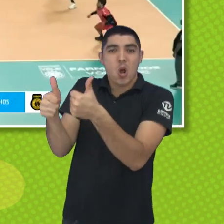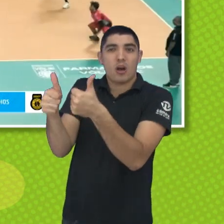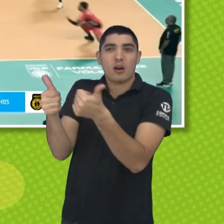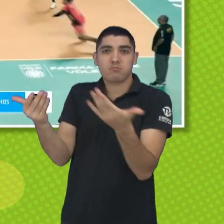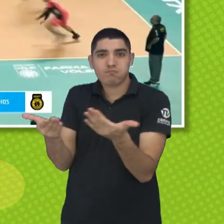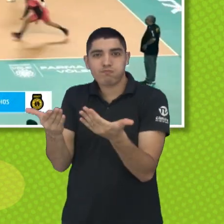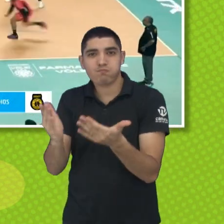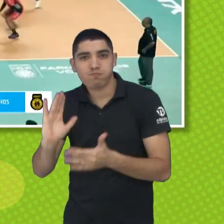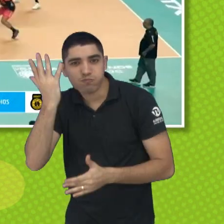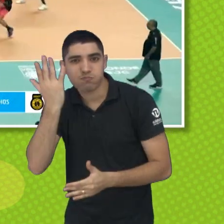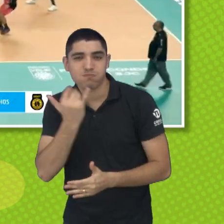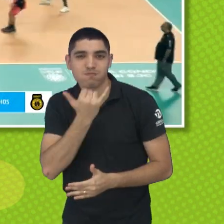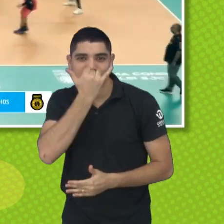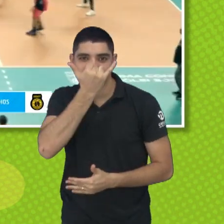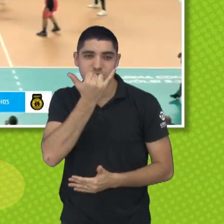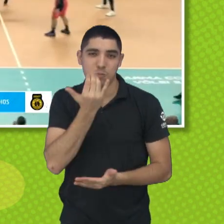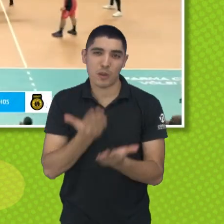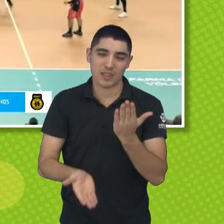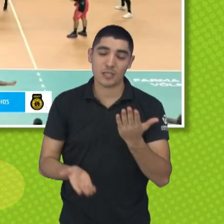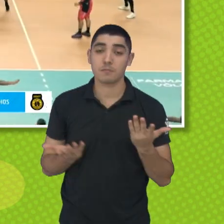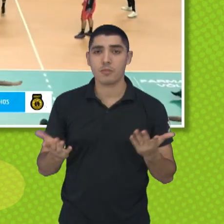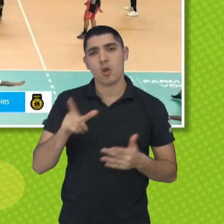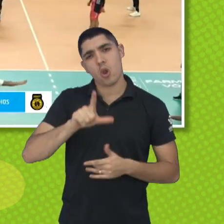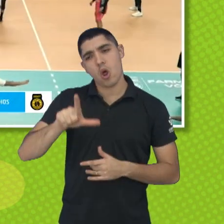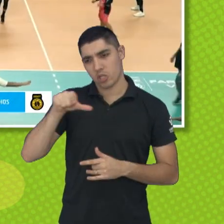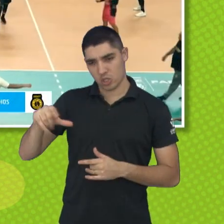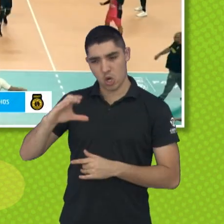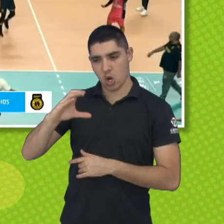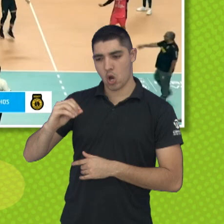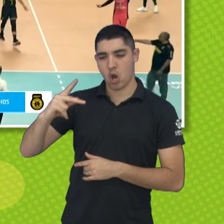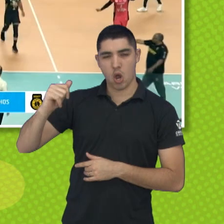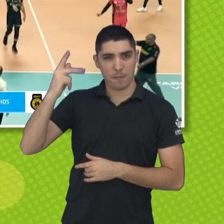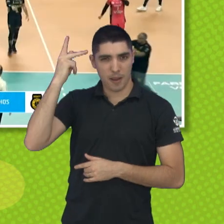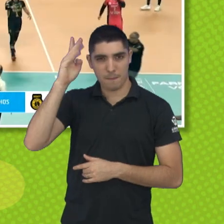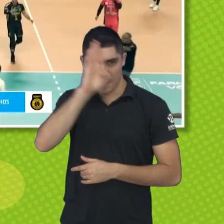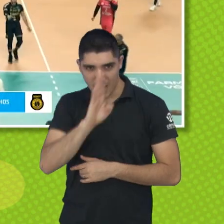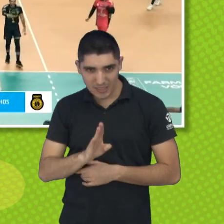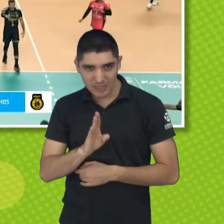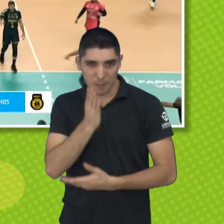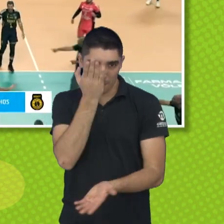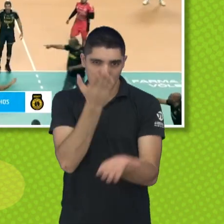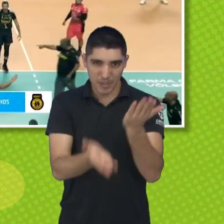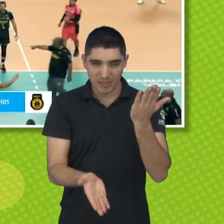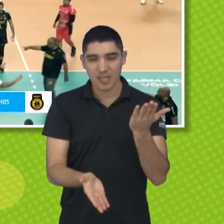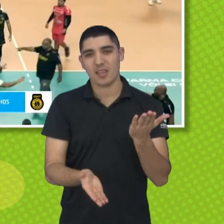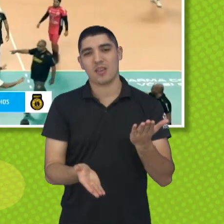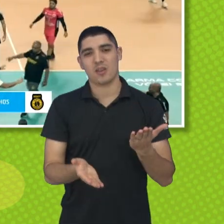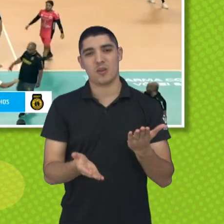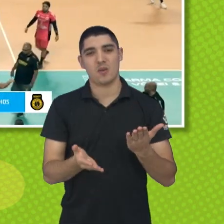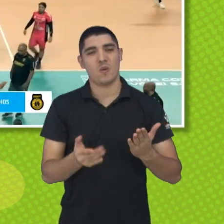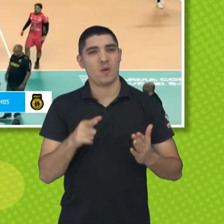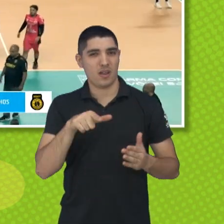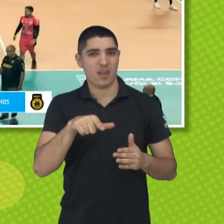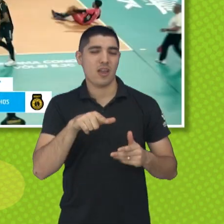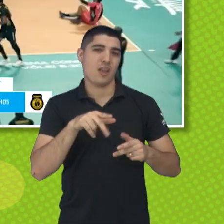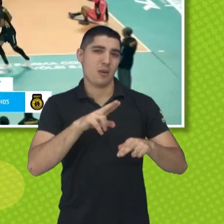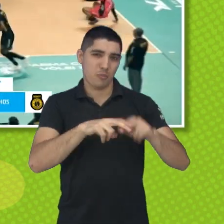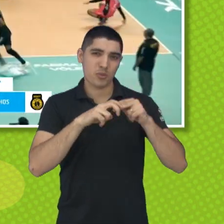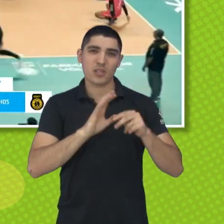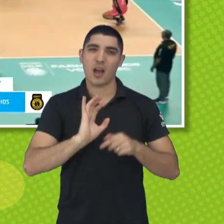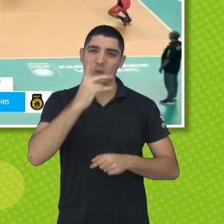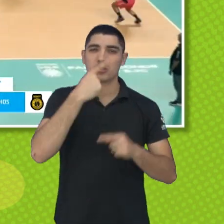de vitórias. É lógico que na Copa do Brasil, quando perdeu em casa, tinha um problema lá do intestinal, né, que